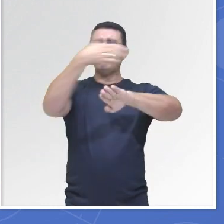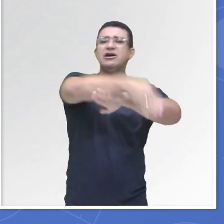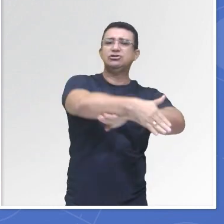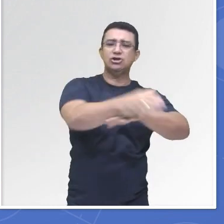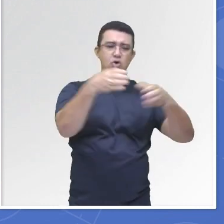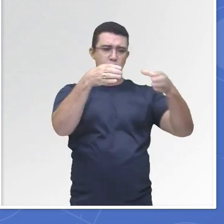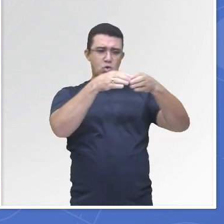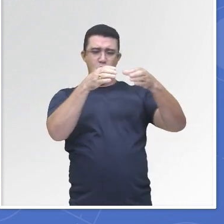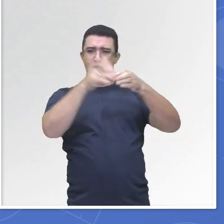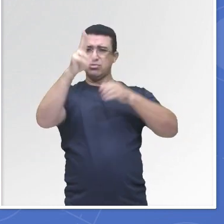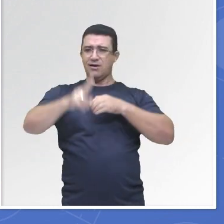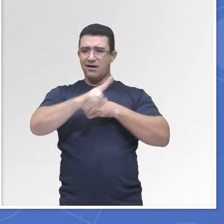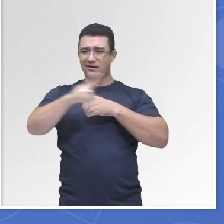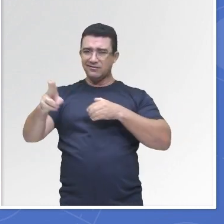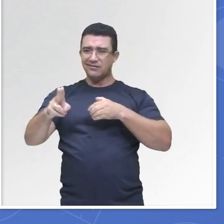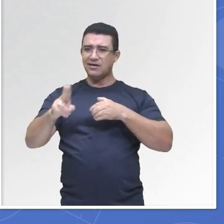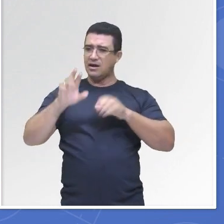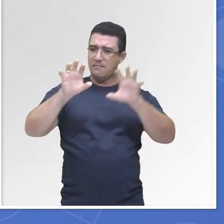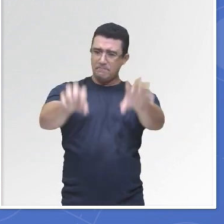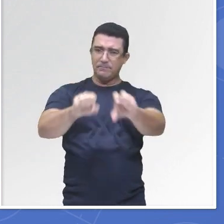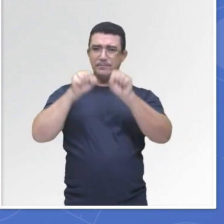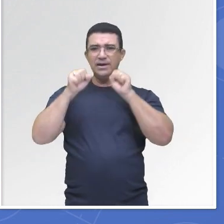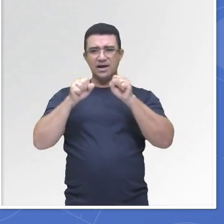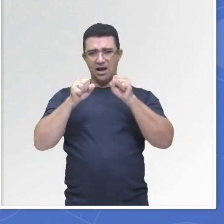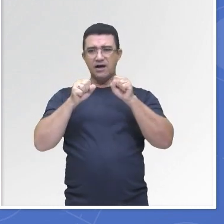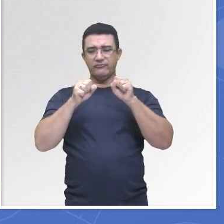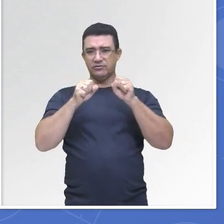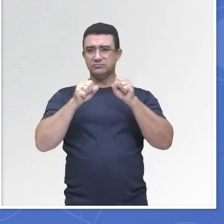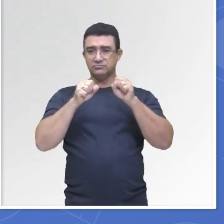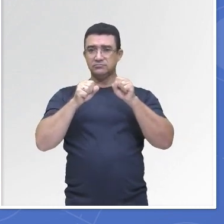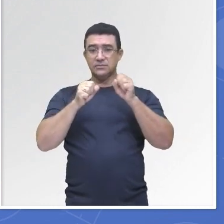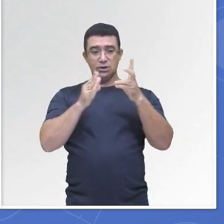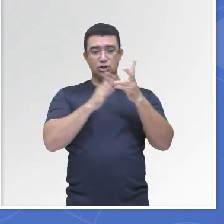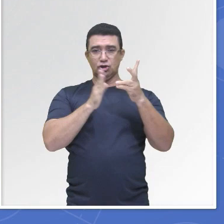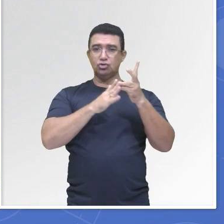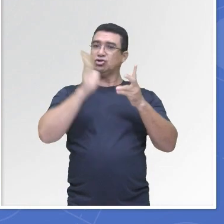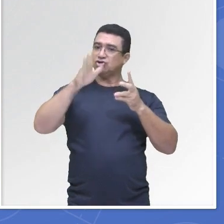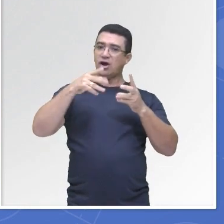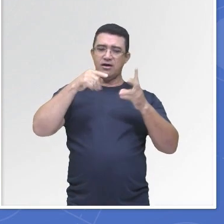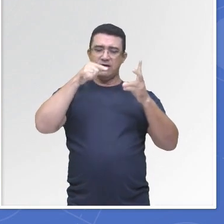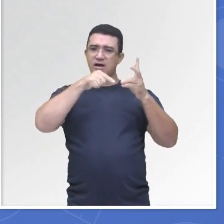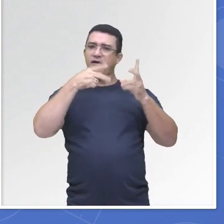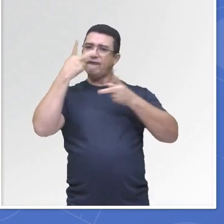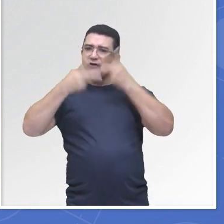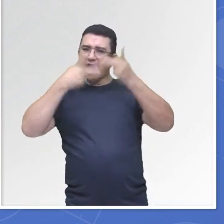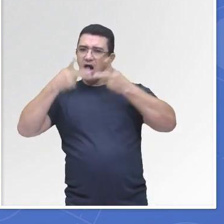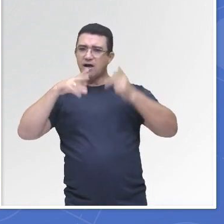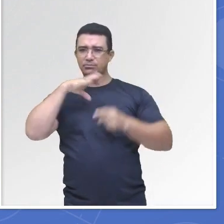dos europeus e usavam esses indígenas aí no trabalho compulsório, no trabalho escravo.